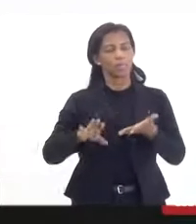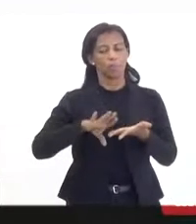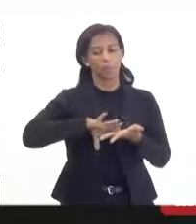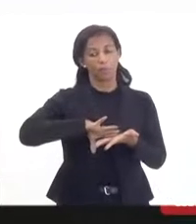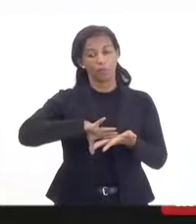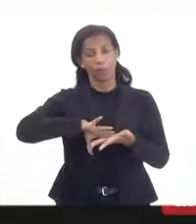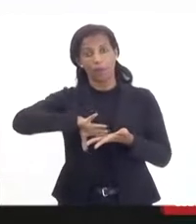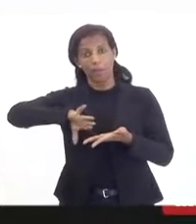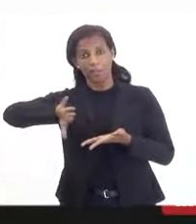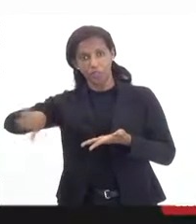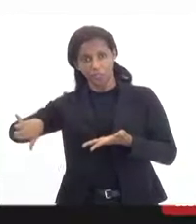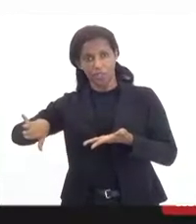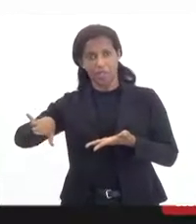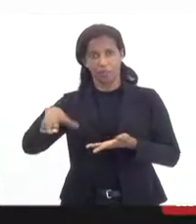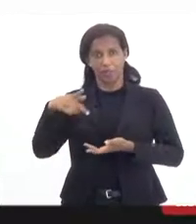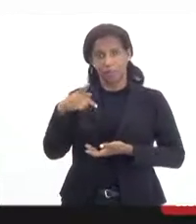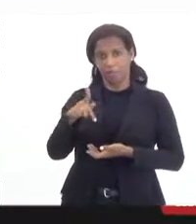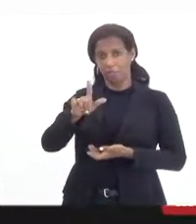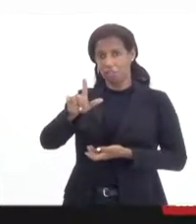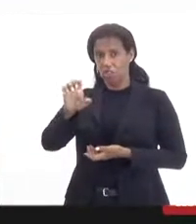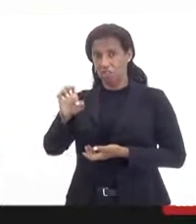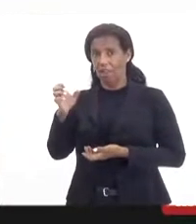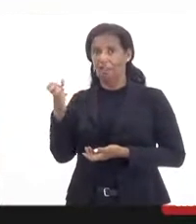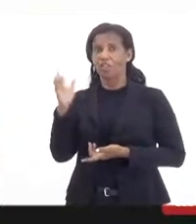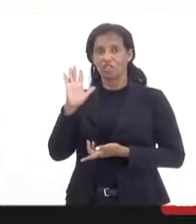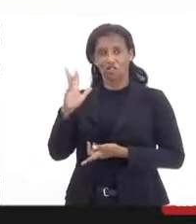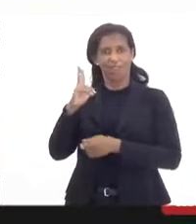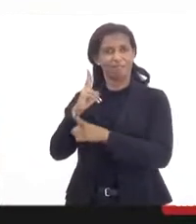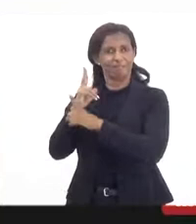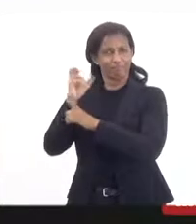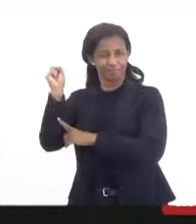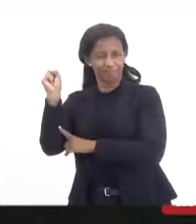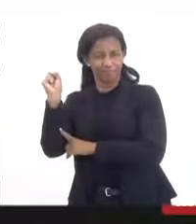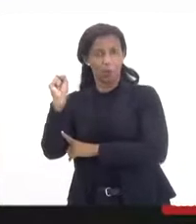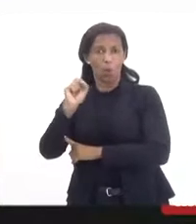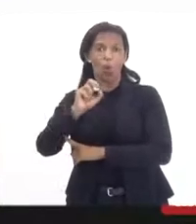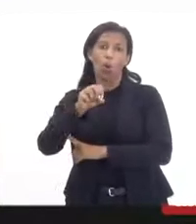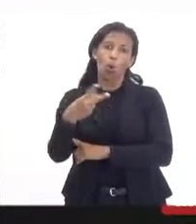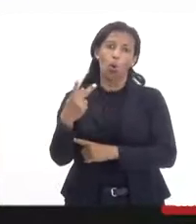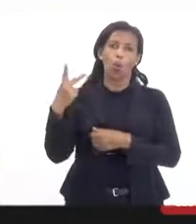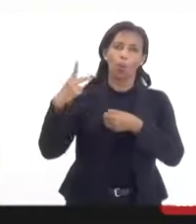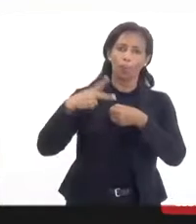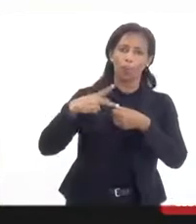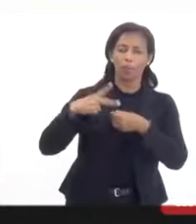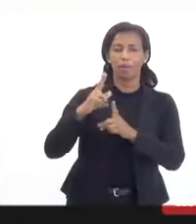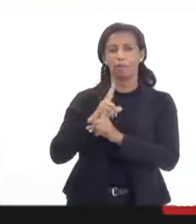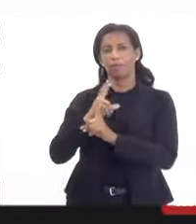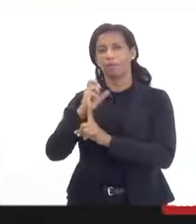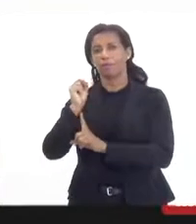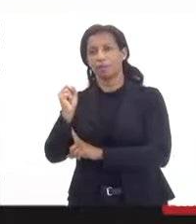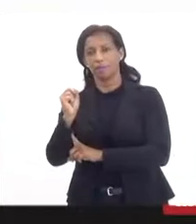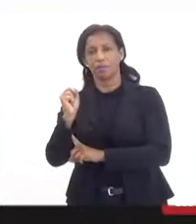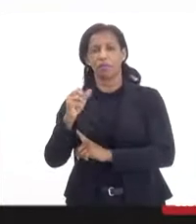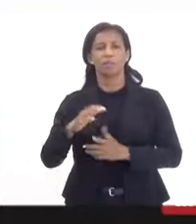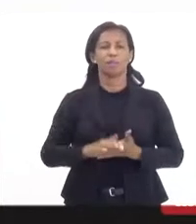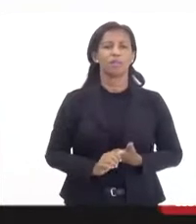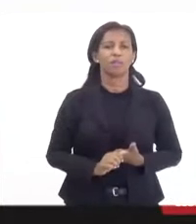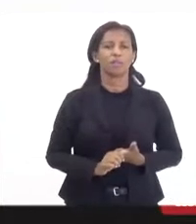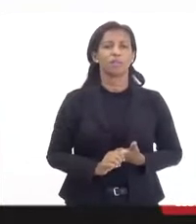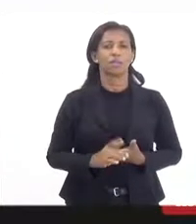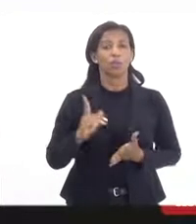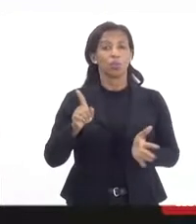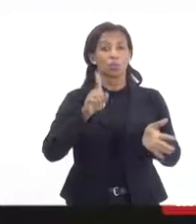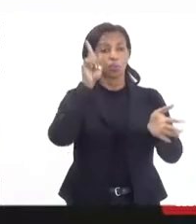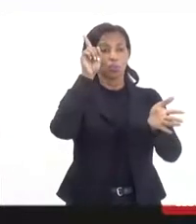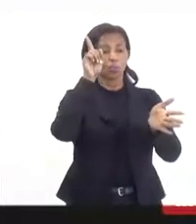nós a Procuradoria ganhou, seja porque a Petrobras ganhou, seja porque o débito